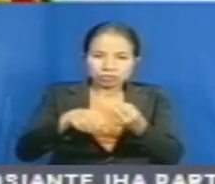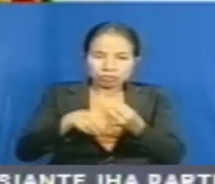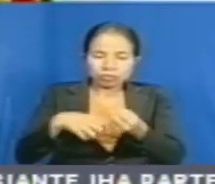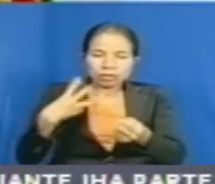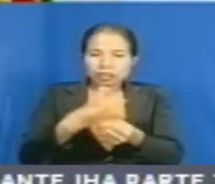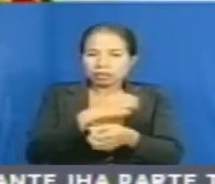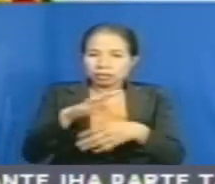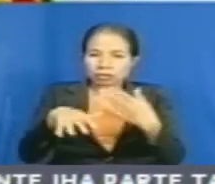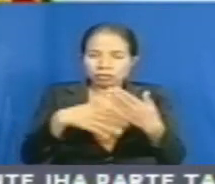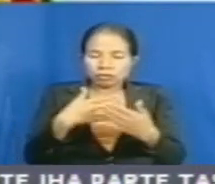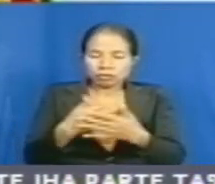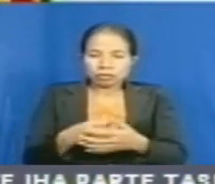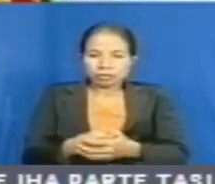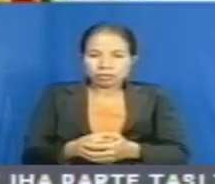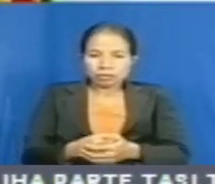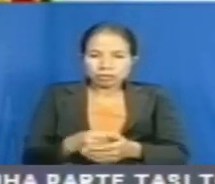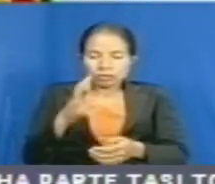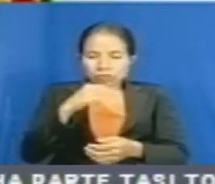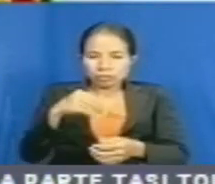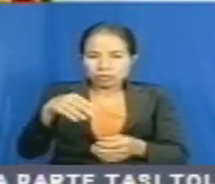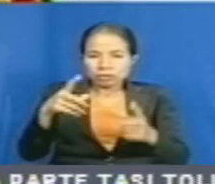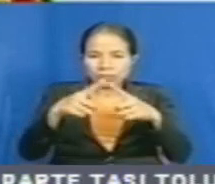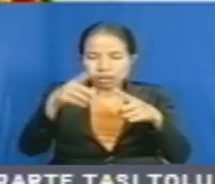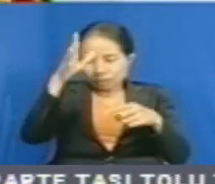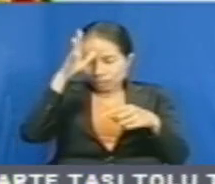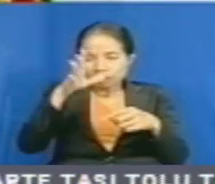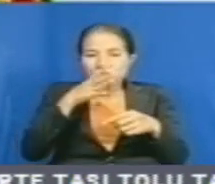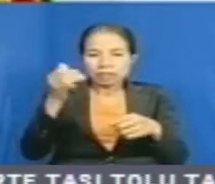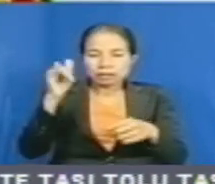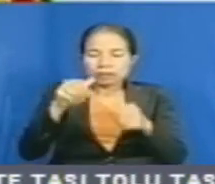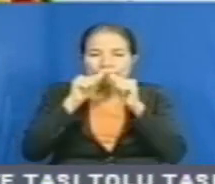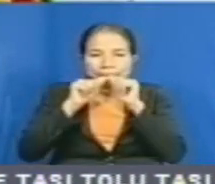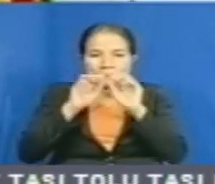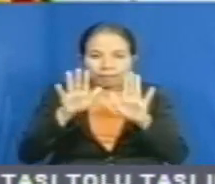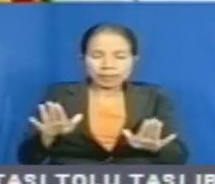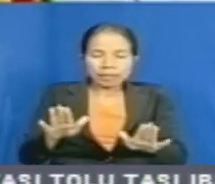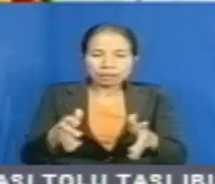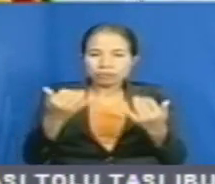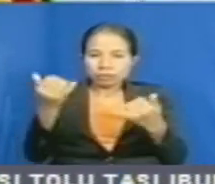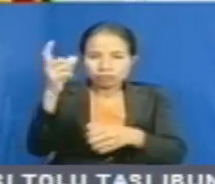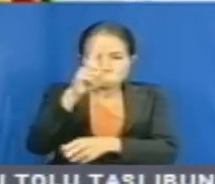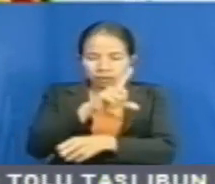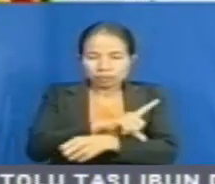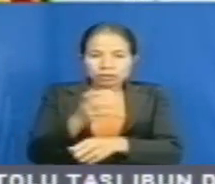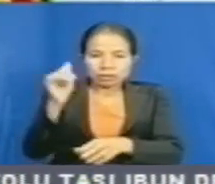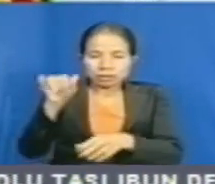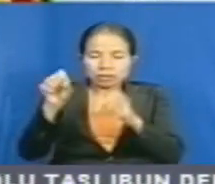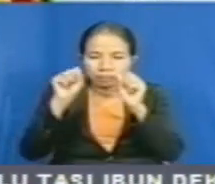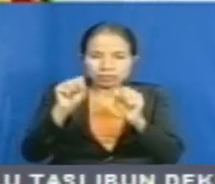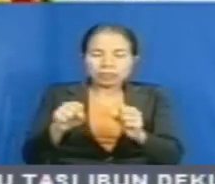tunia, ho mos ba inang aman sira ne paciencia, ne ma ohin lorong sira